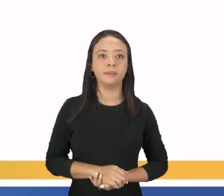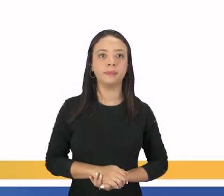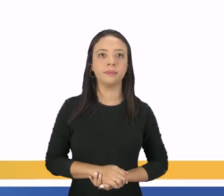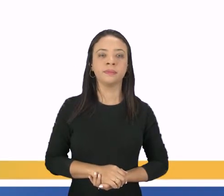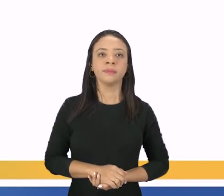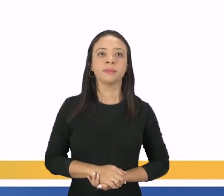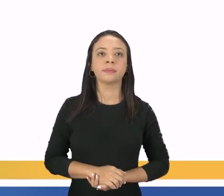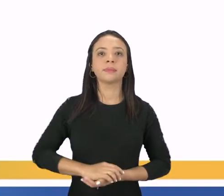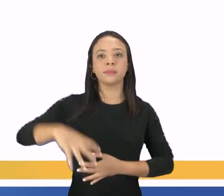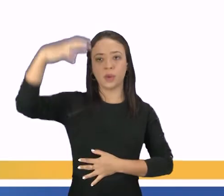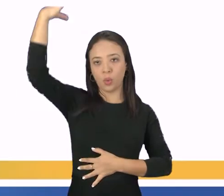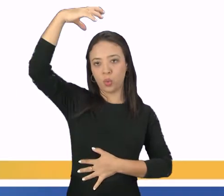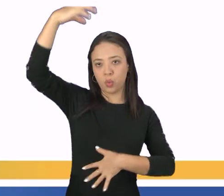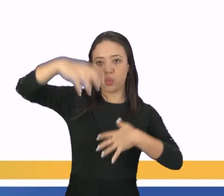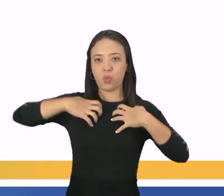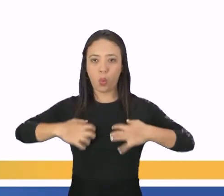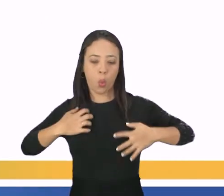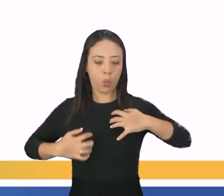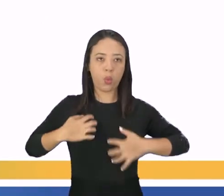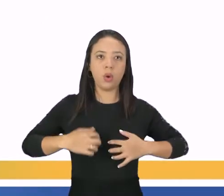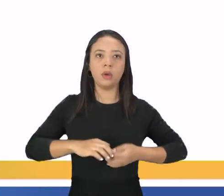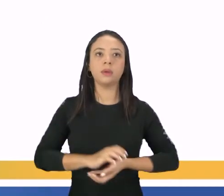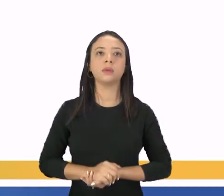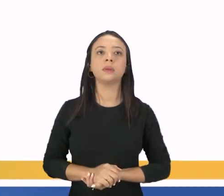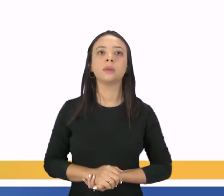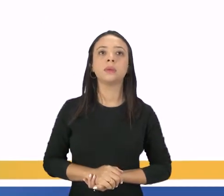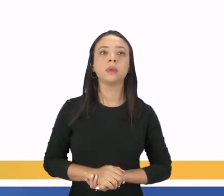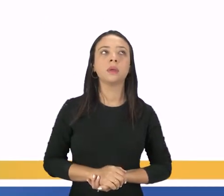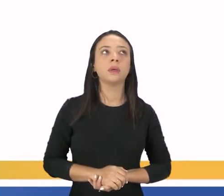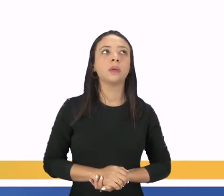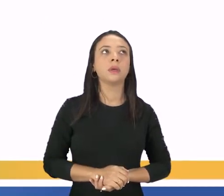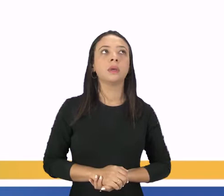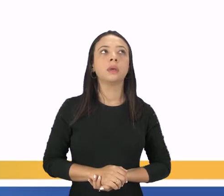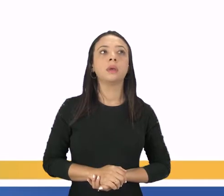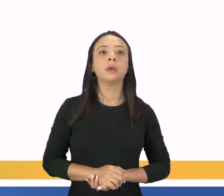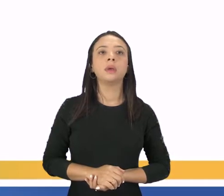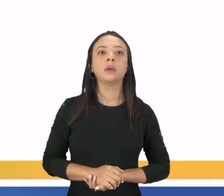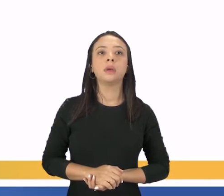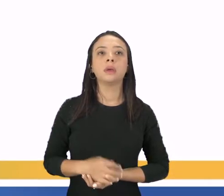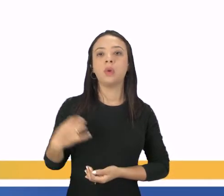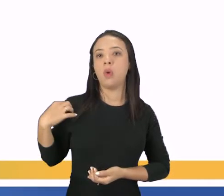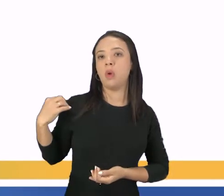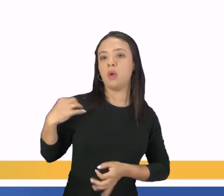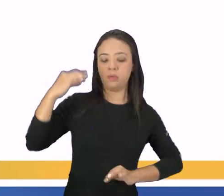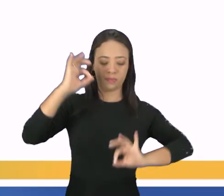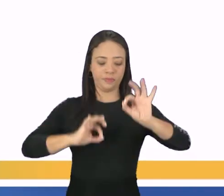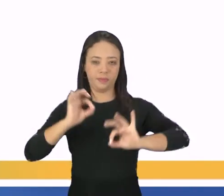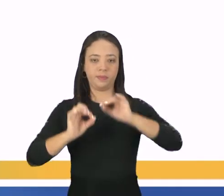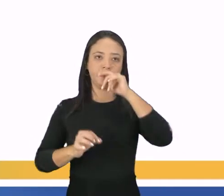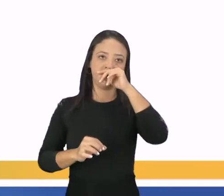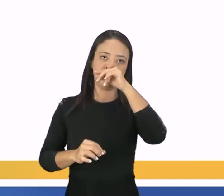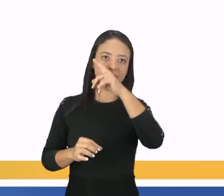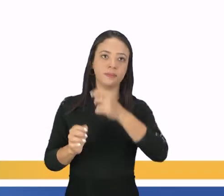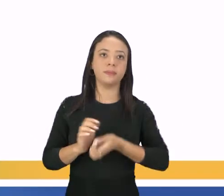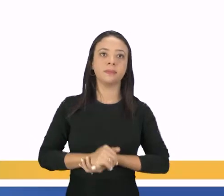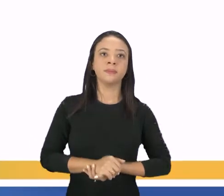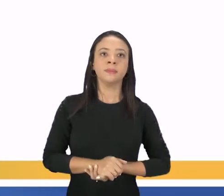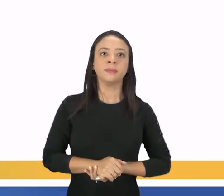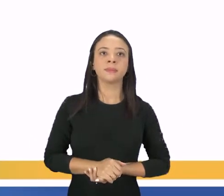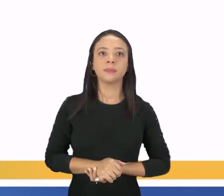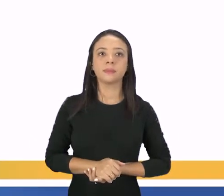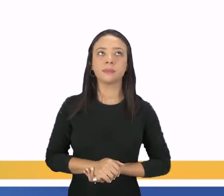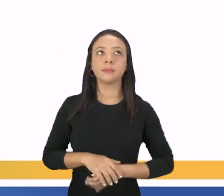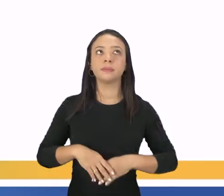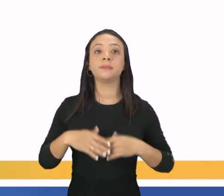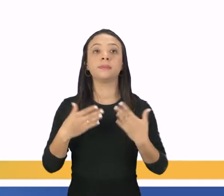Tomo na ducha, ou seja, toma banho, né? Me visto, ou seja, vestir-se. Me voy a mi